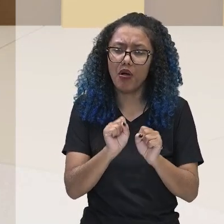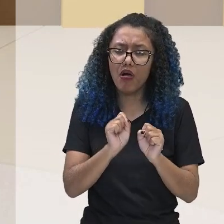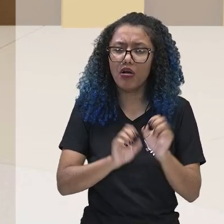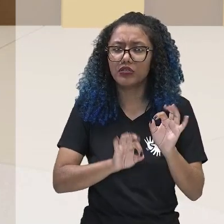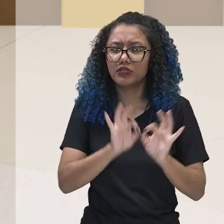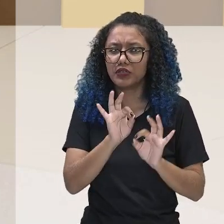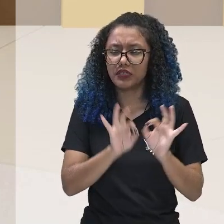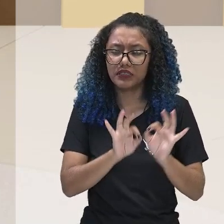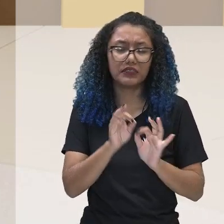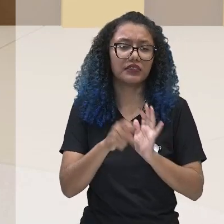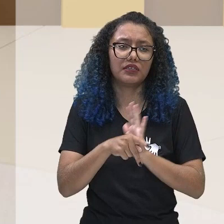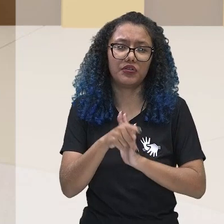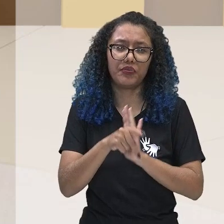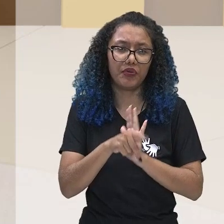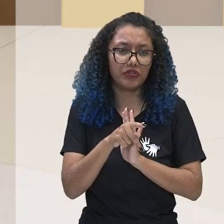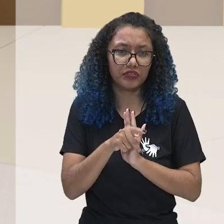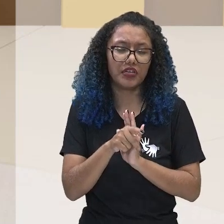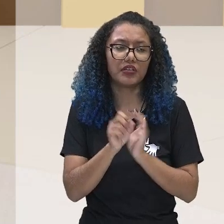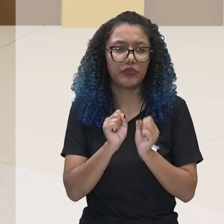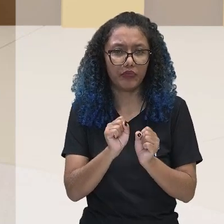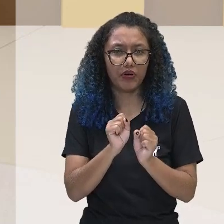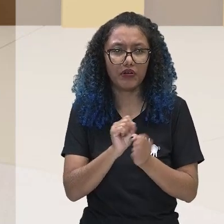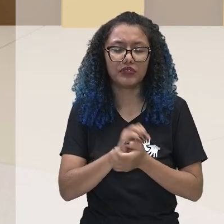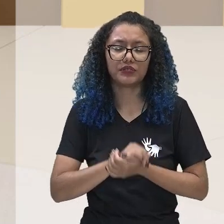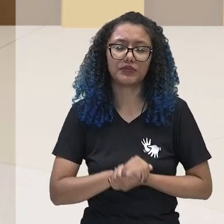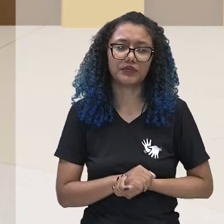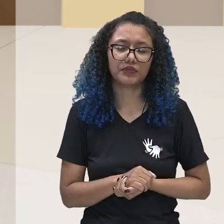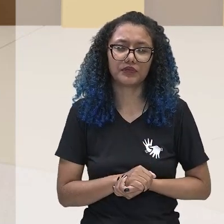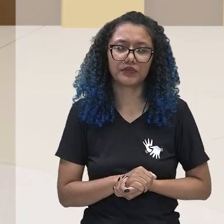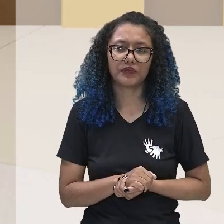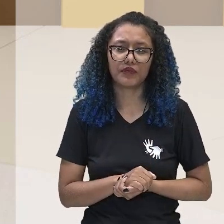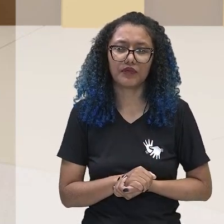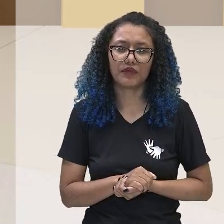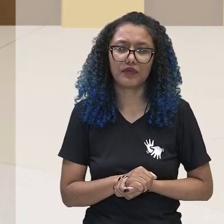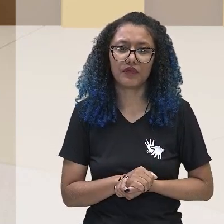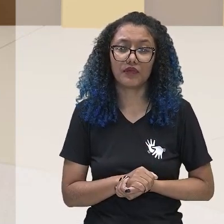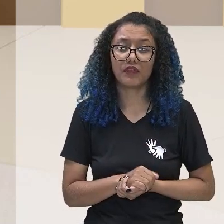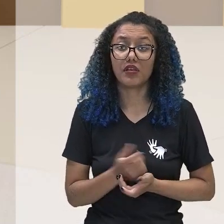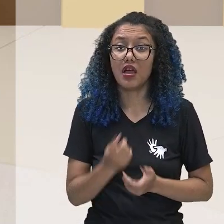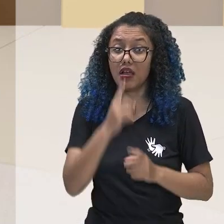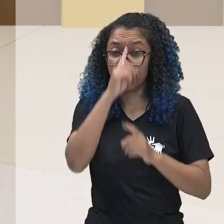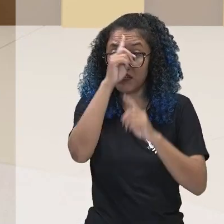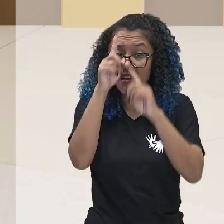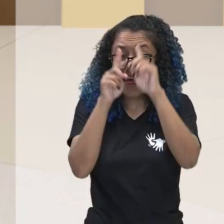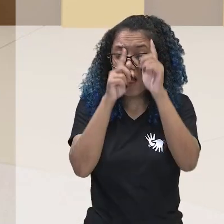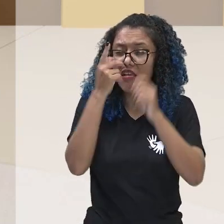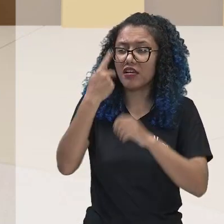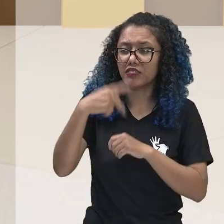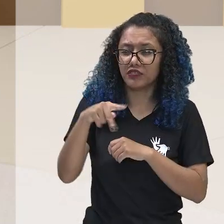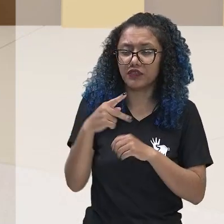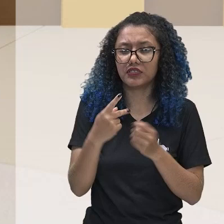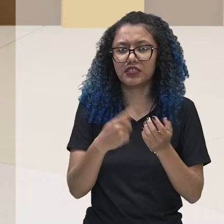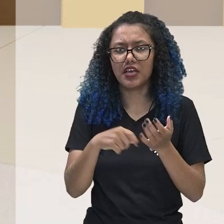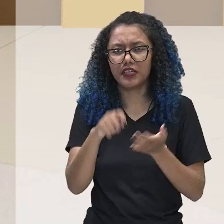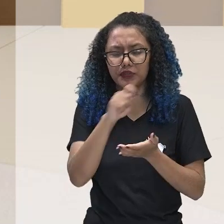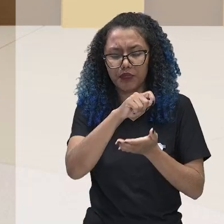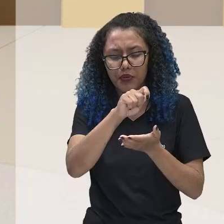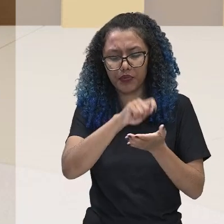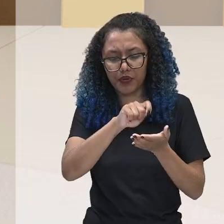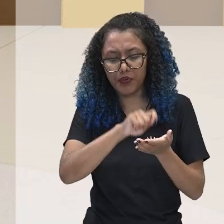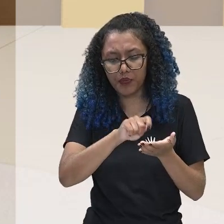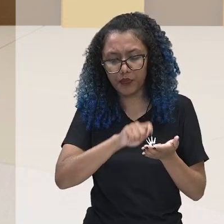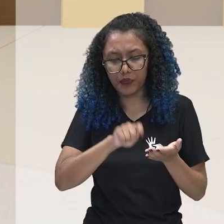organizando o seu projeto de vida, organizando as suas ideias, colocando tudo isso no portfólio e